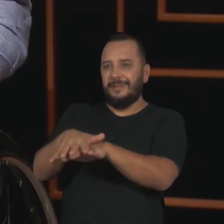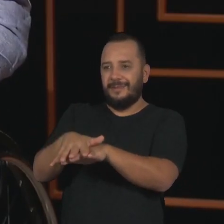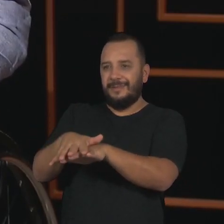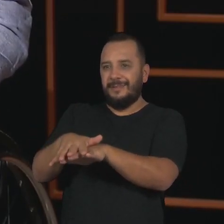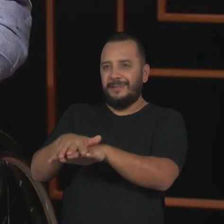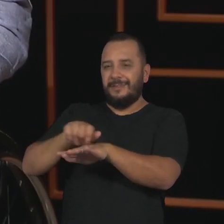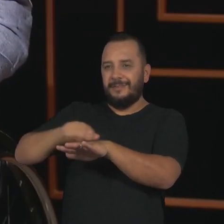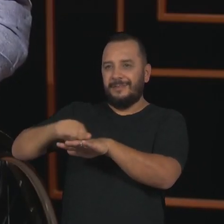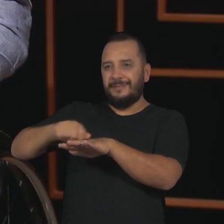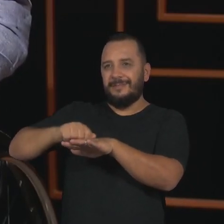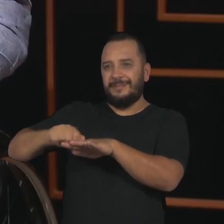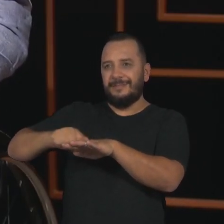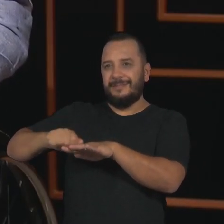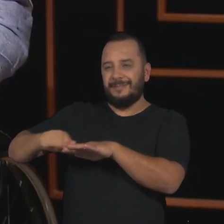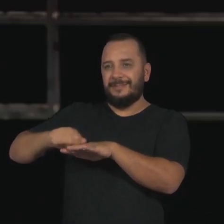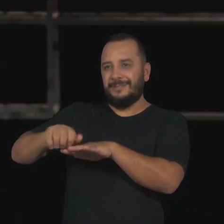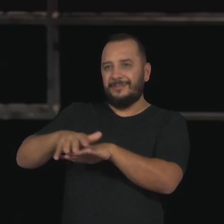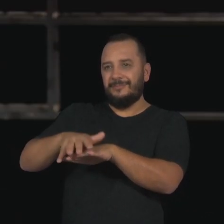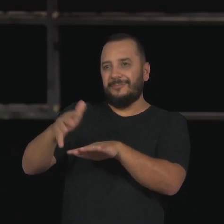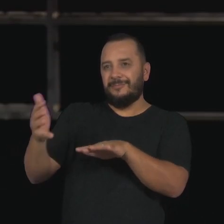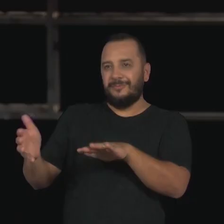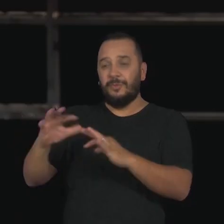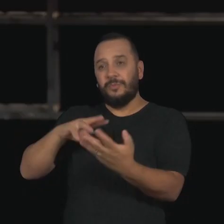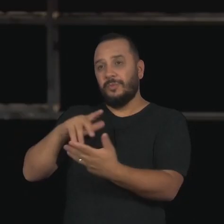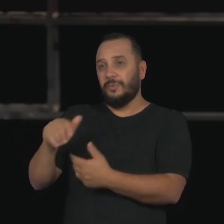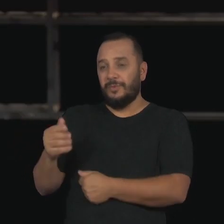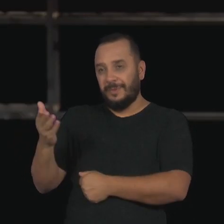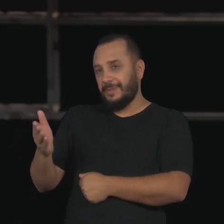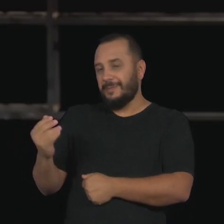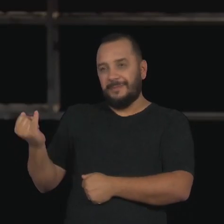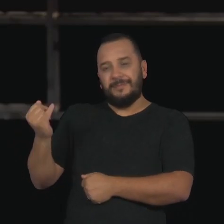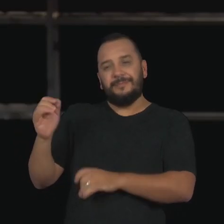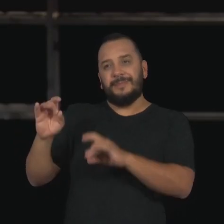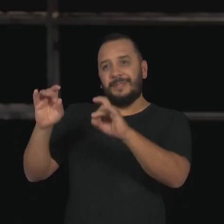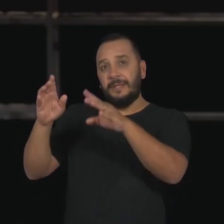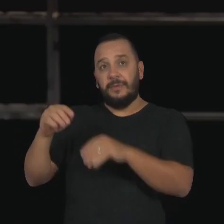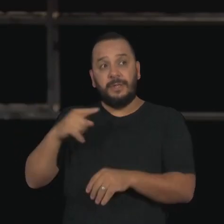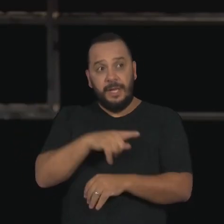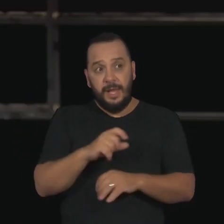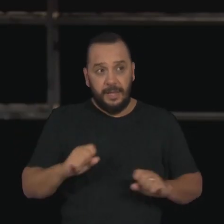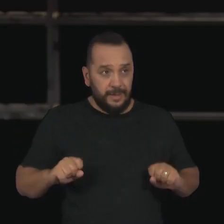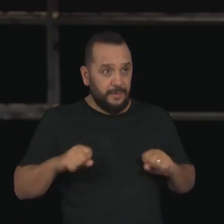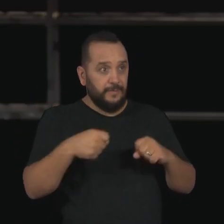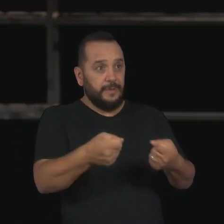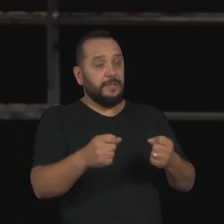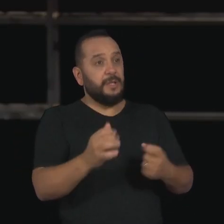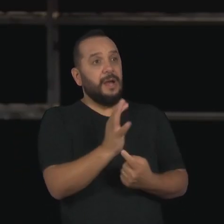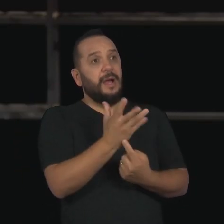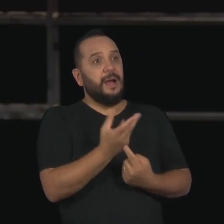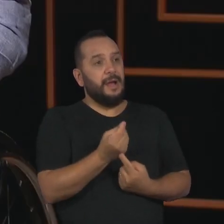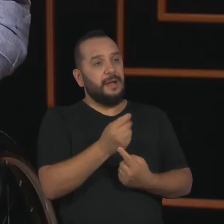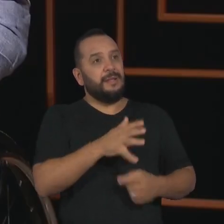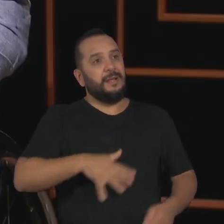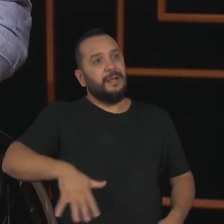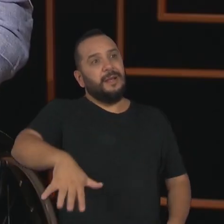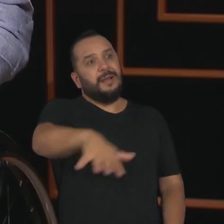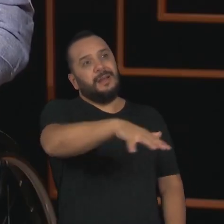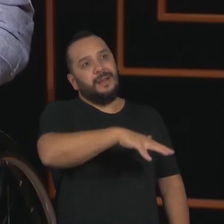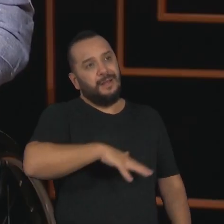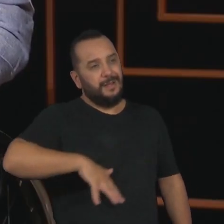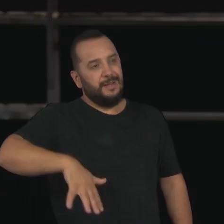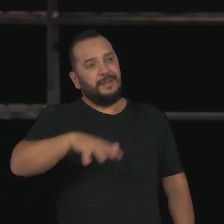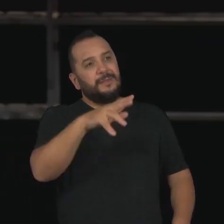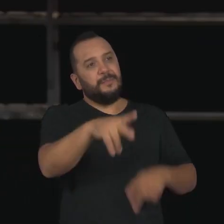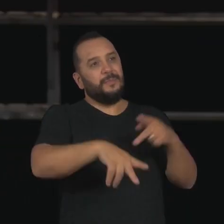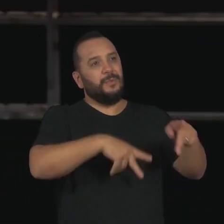ser amigo dessa moça. E fora isso, ela é uma ardente defensora, né, da presença da arte em espaços públicos, né? Sim.